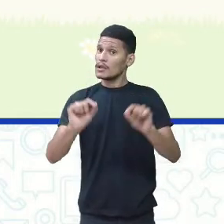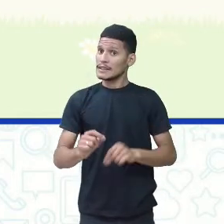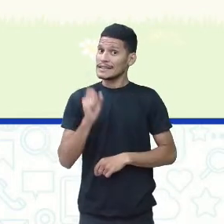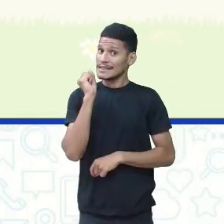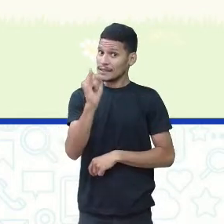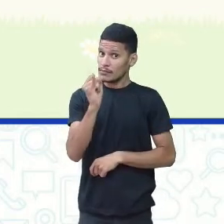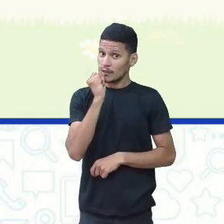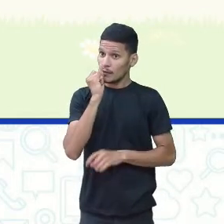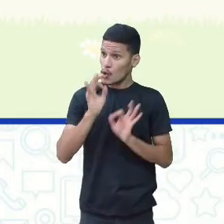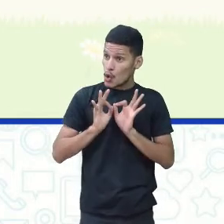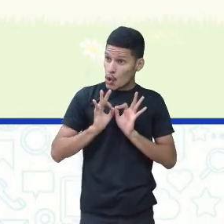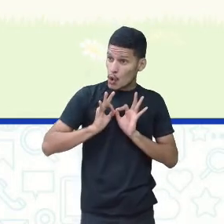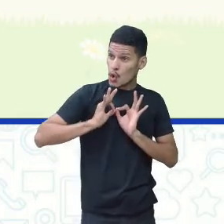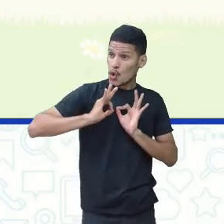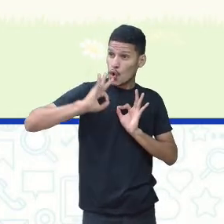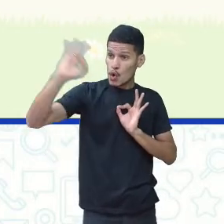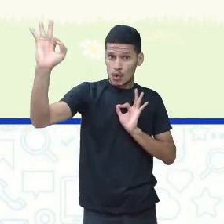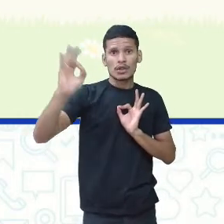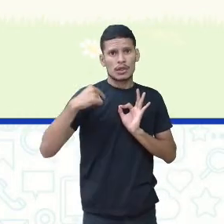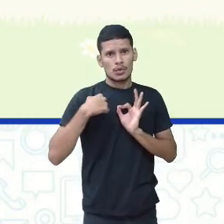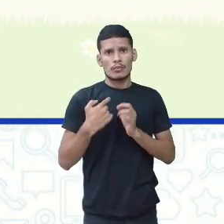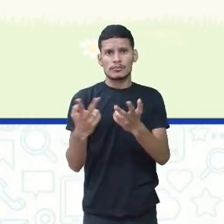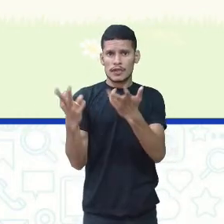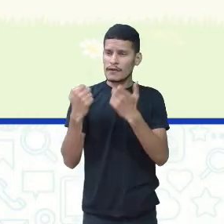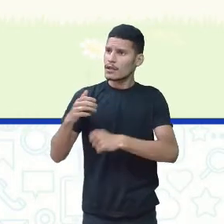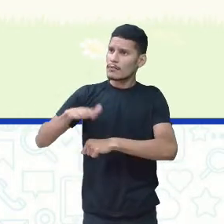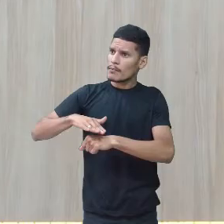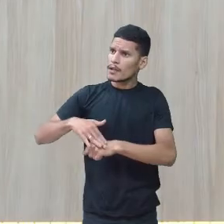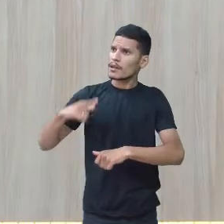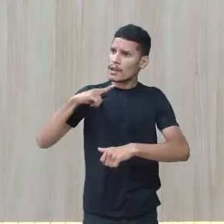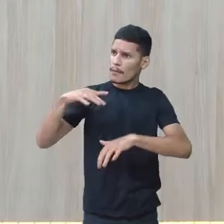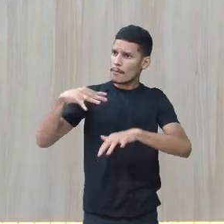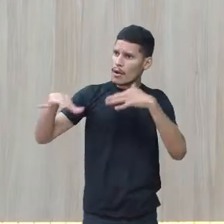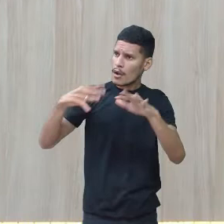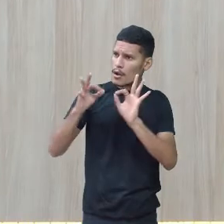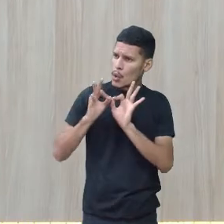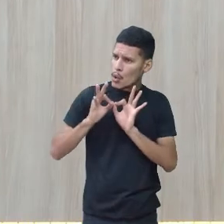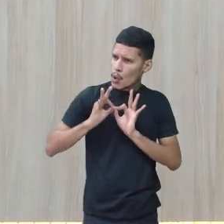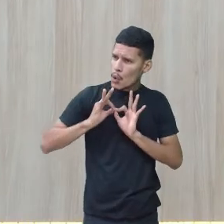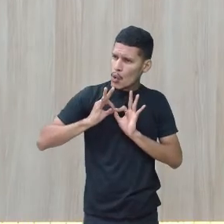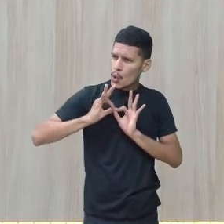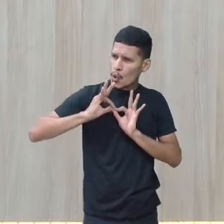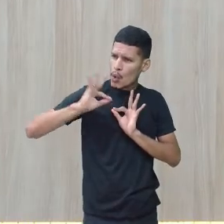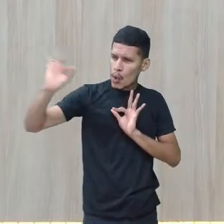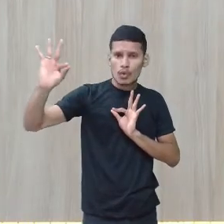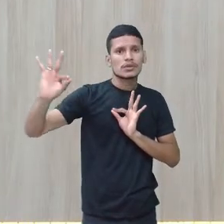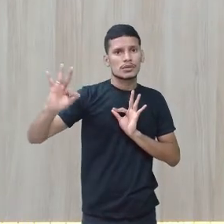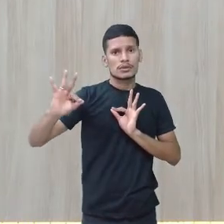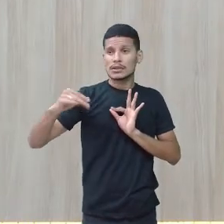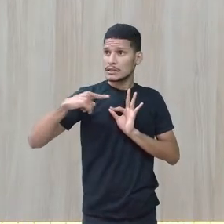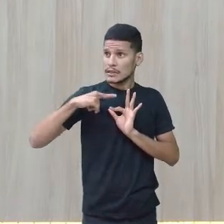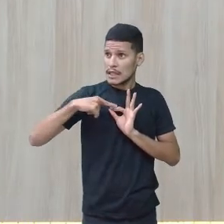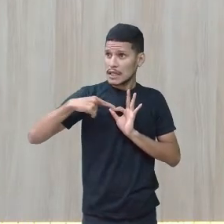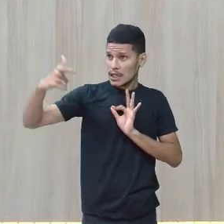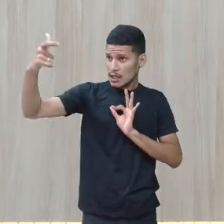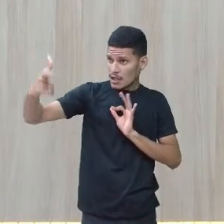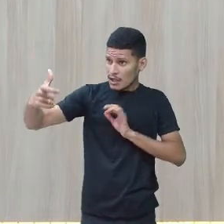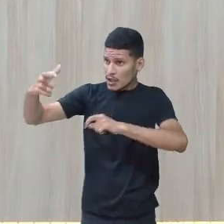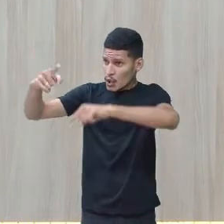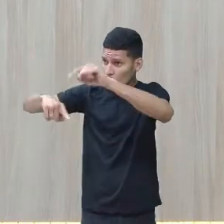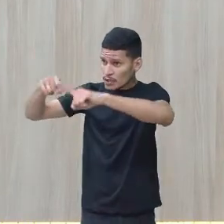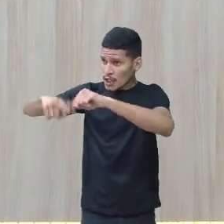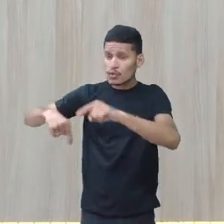mais longe, se eu estou observando uma situação que está em movimento, quanto mais longe esse objeto estiver,